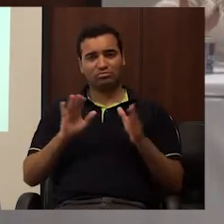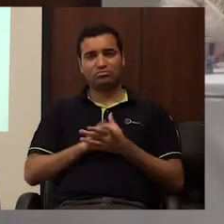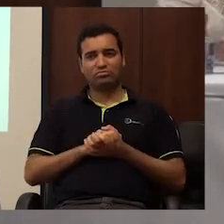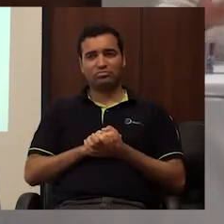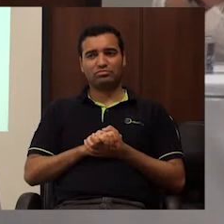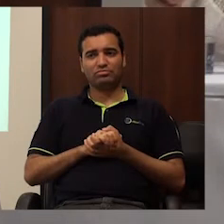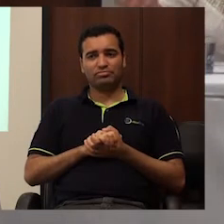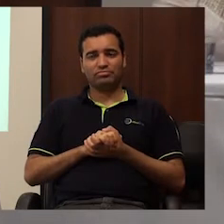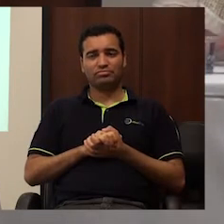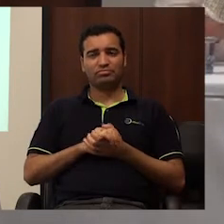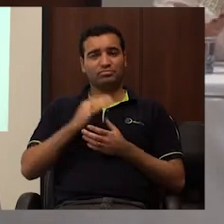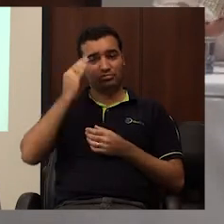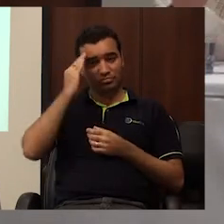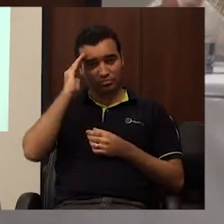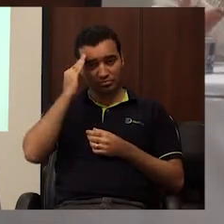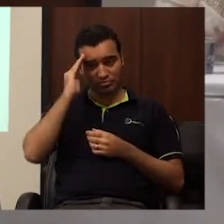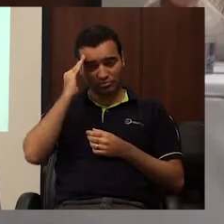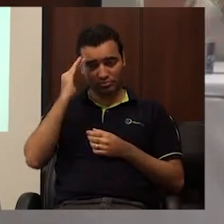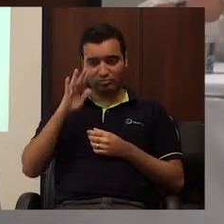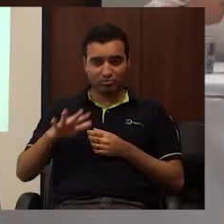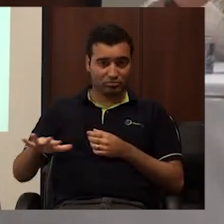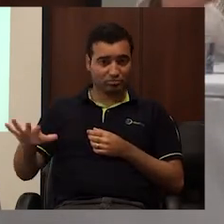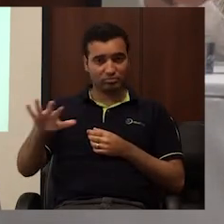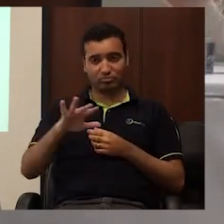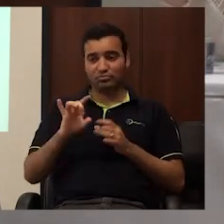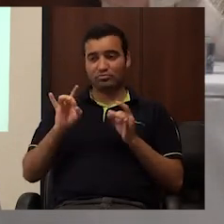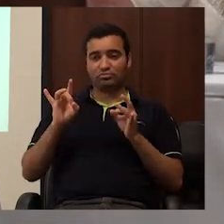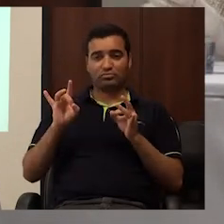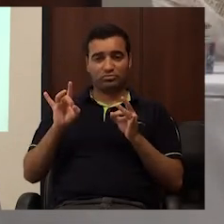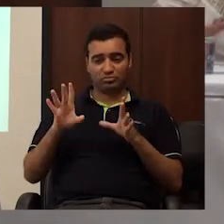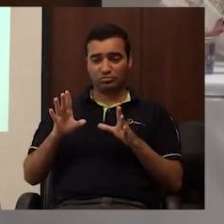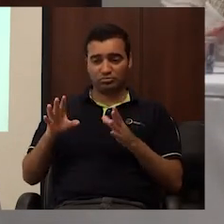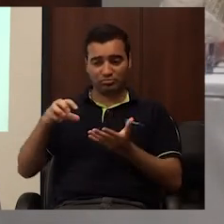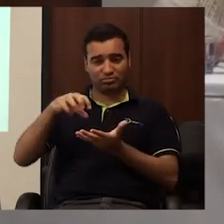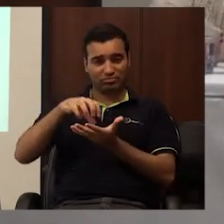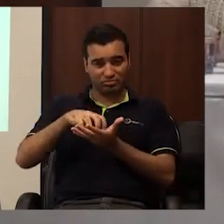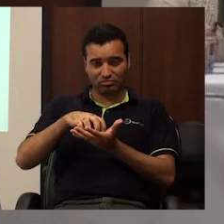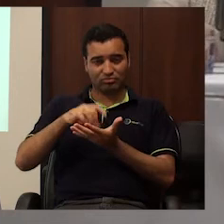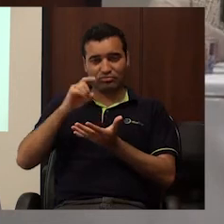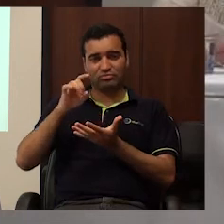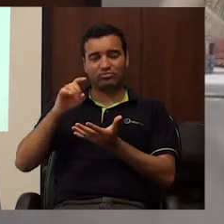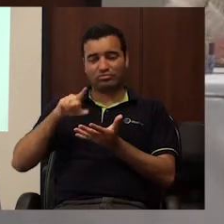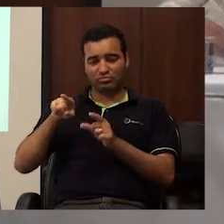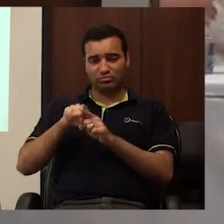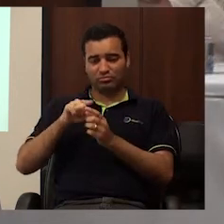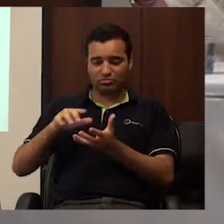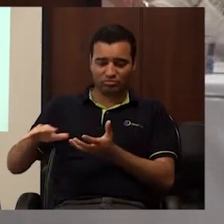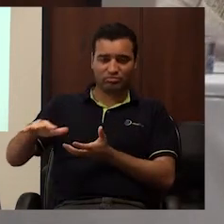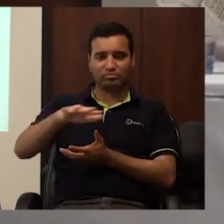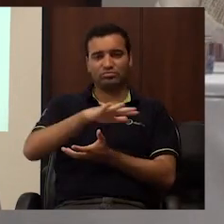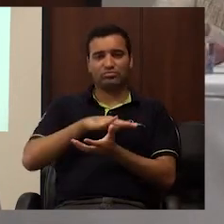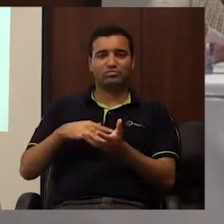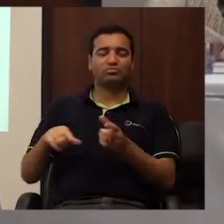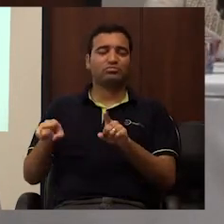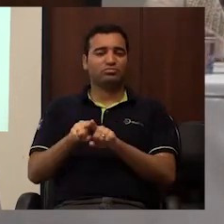o entendimento do entorno dela, não só das condições intrínsecas, mas as extrínsecas também, né? Estabelecer